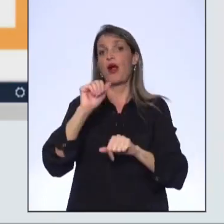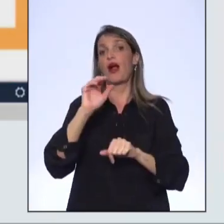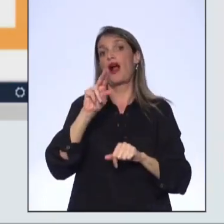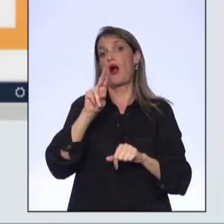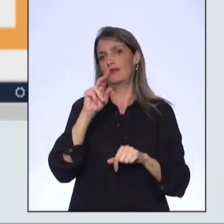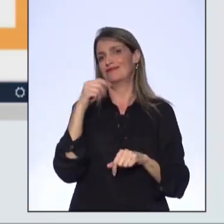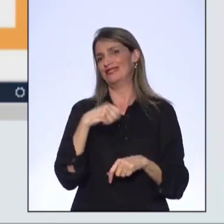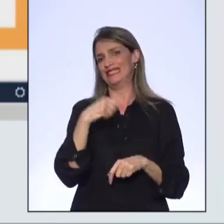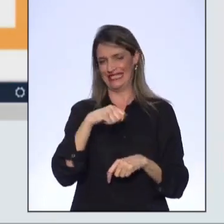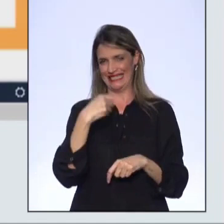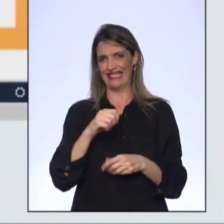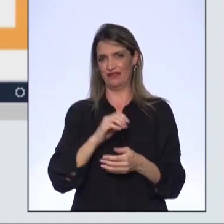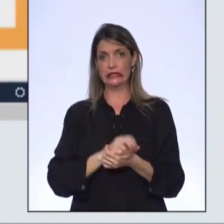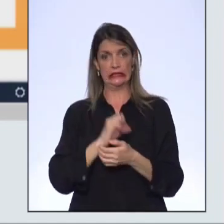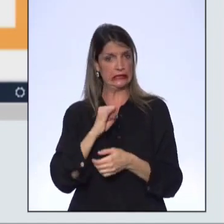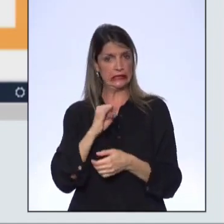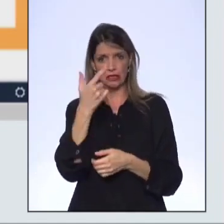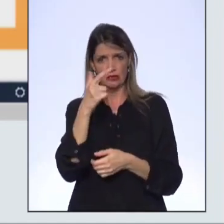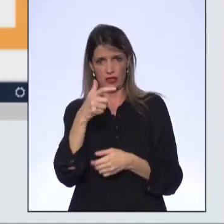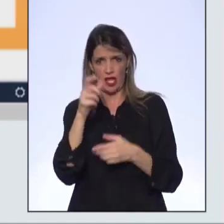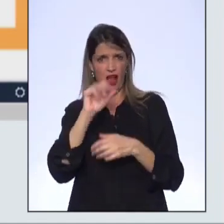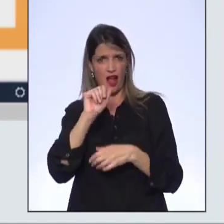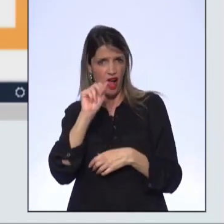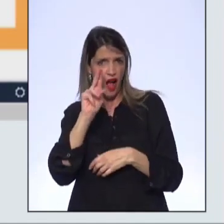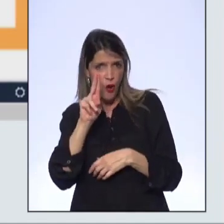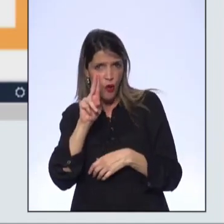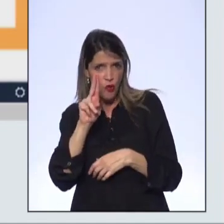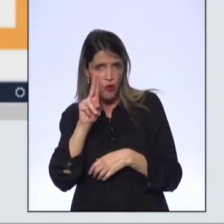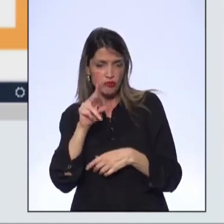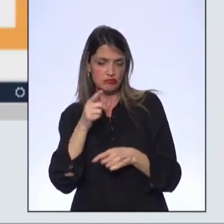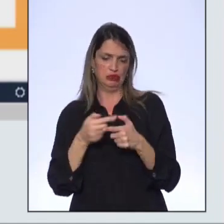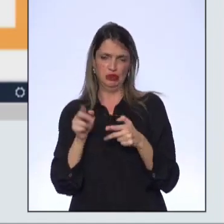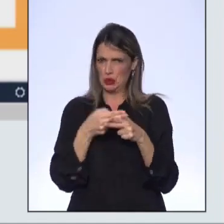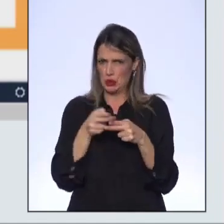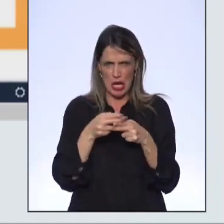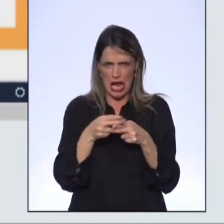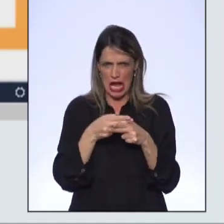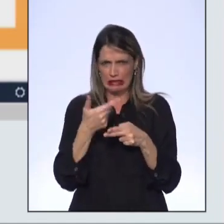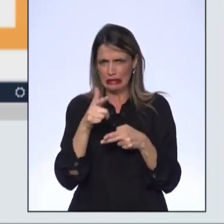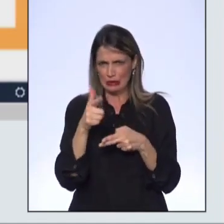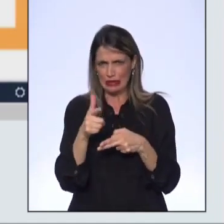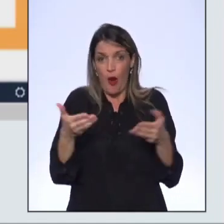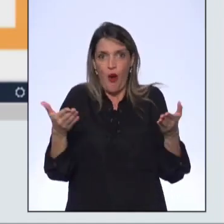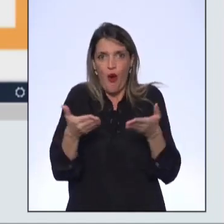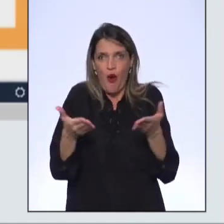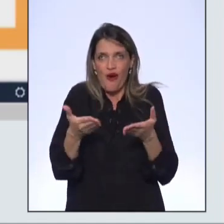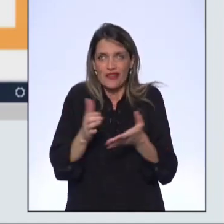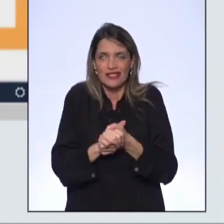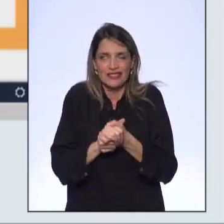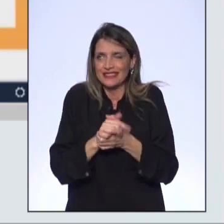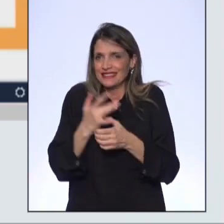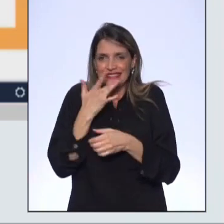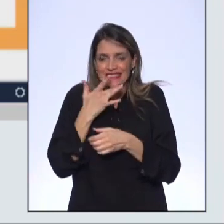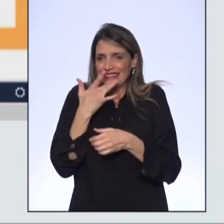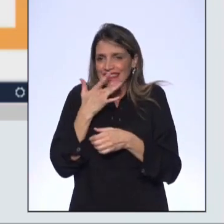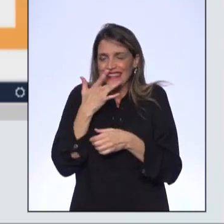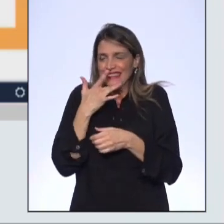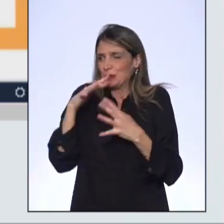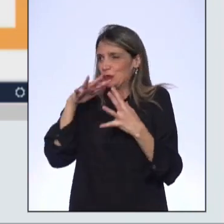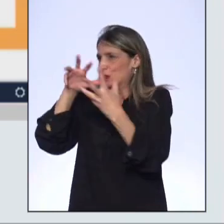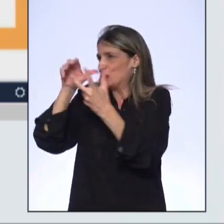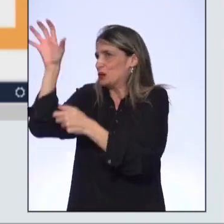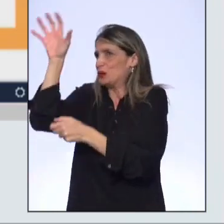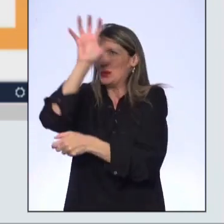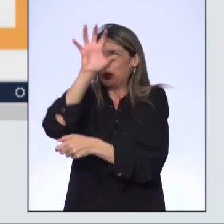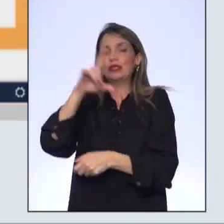cacau. Sem cacau não tem chocolate, esse produto ainda hoje tão apreciado em várias partes do mundo.